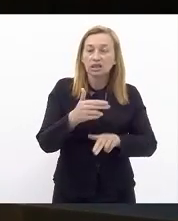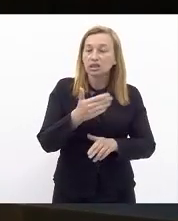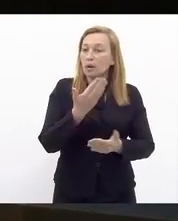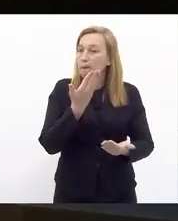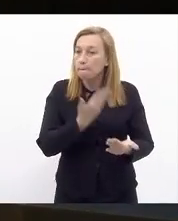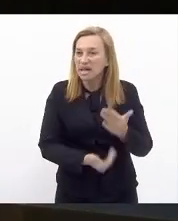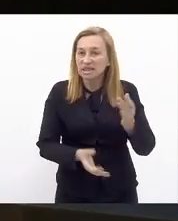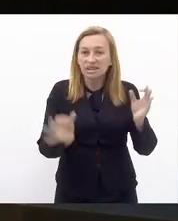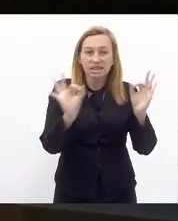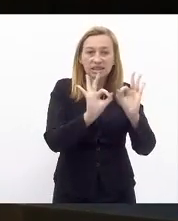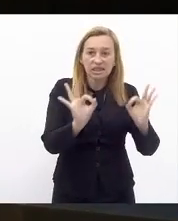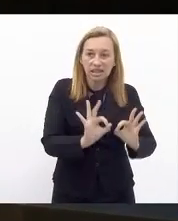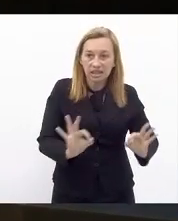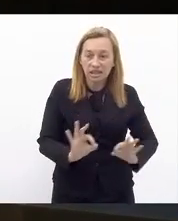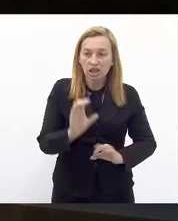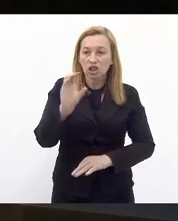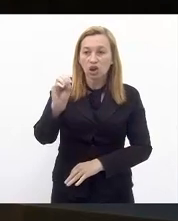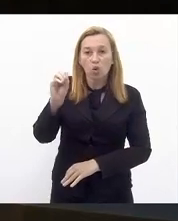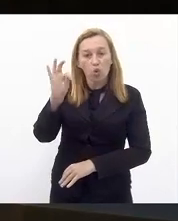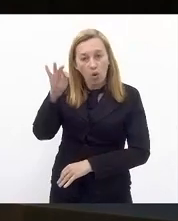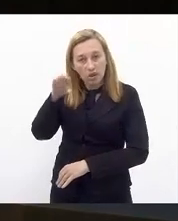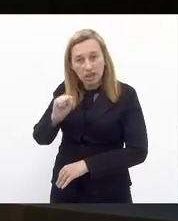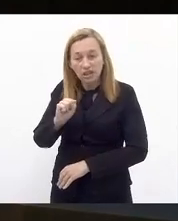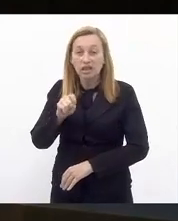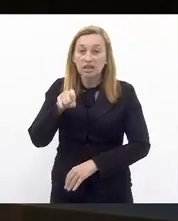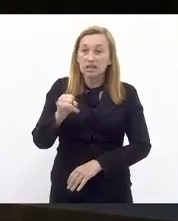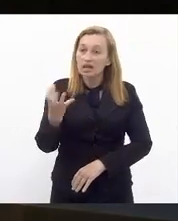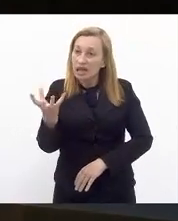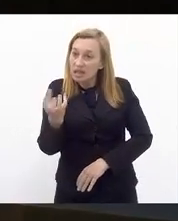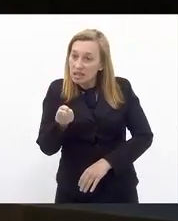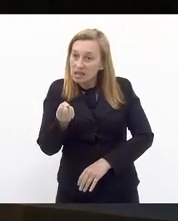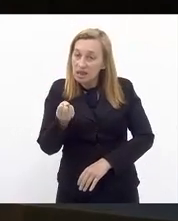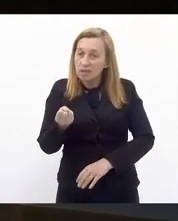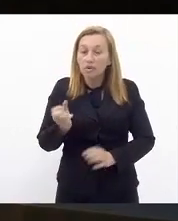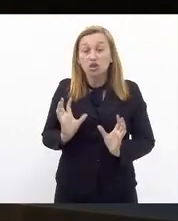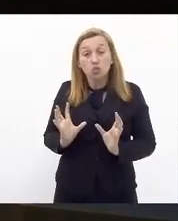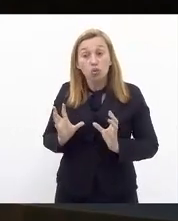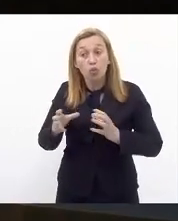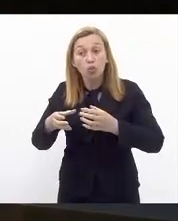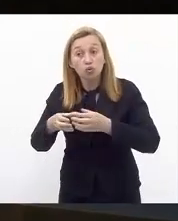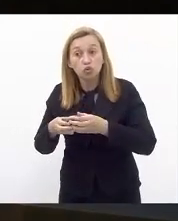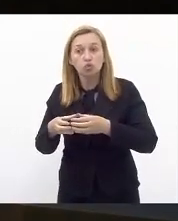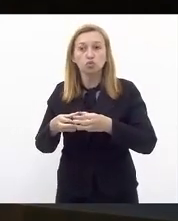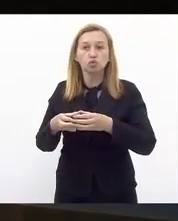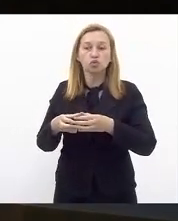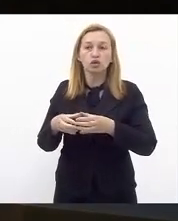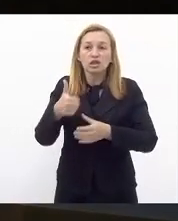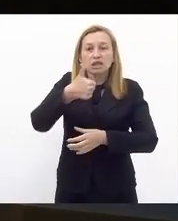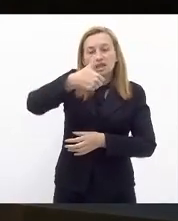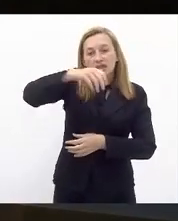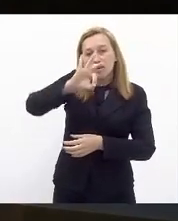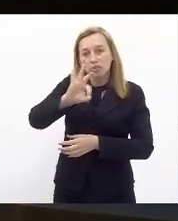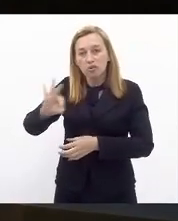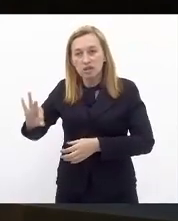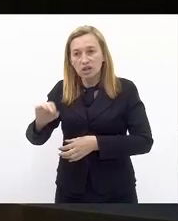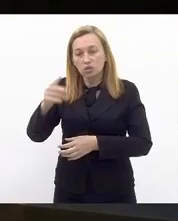perde cotas se ele recebe lá esse esse conjunto sem por cento do teto mais